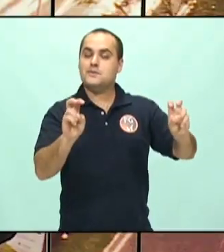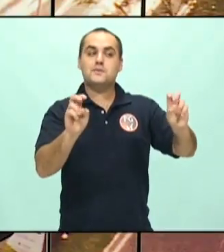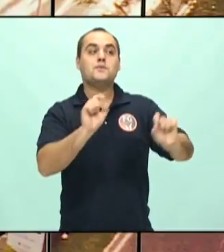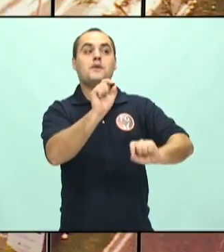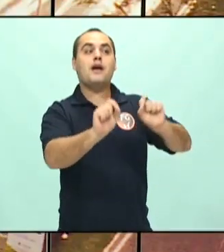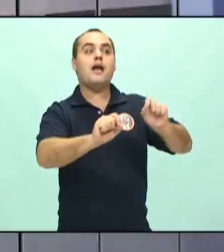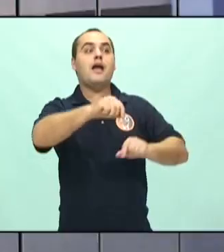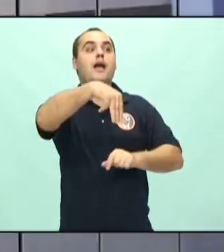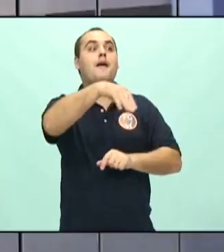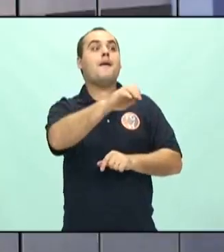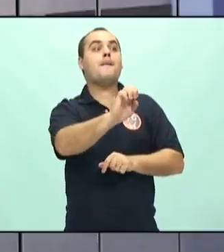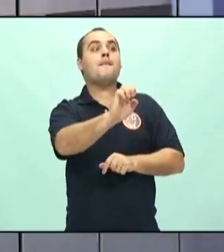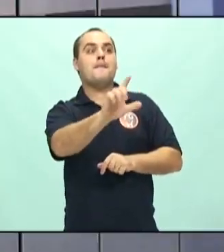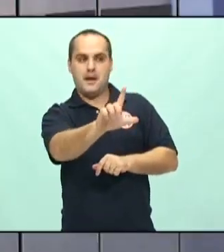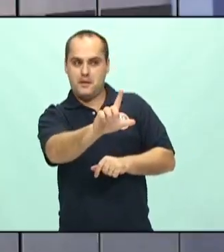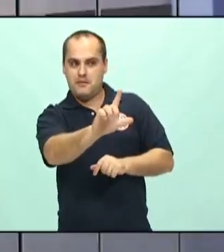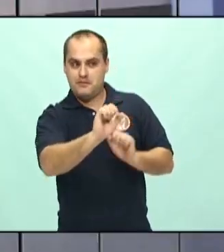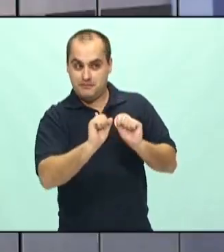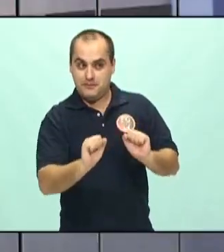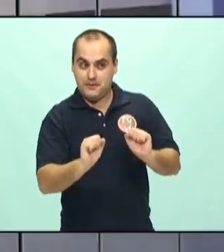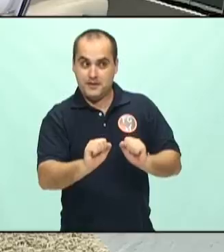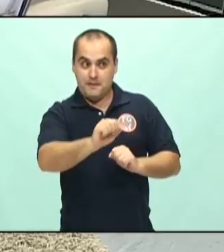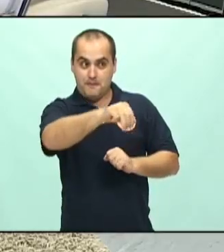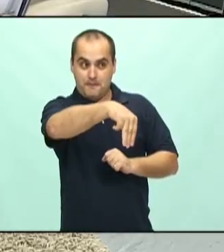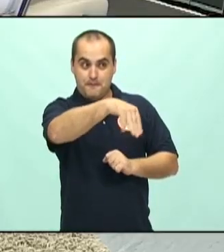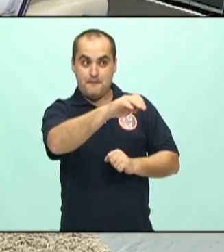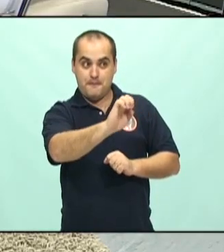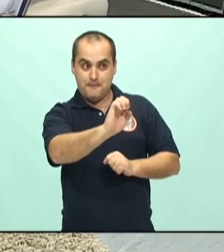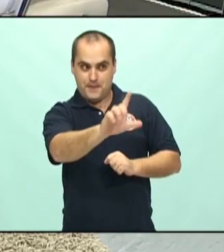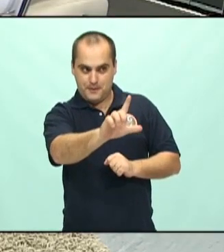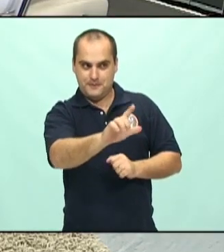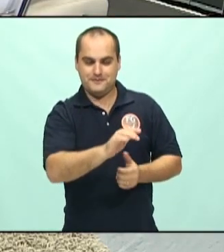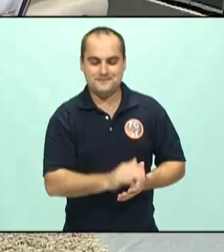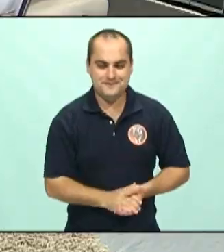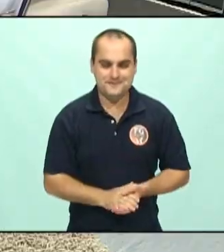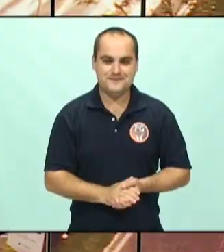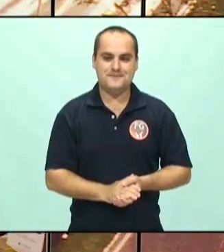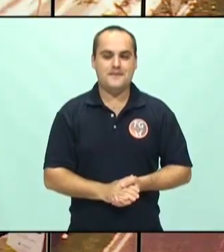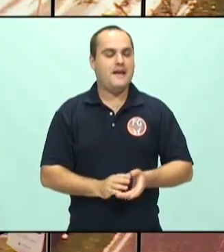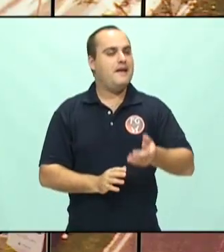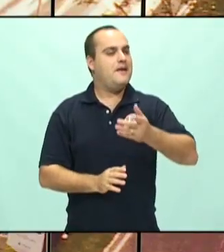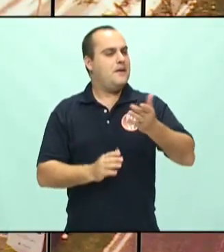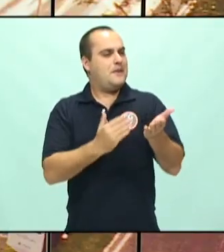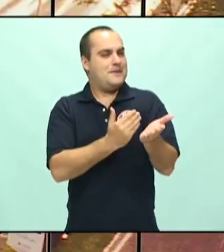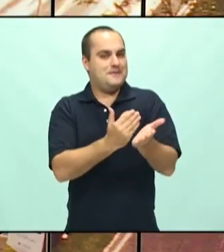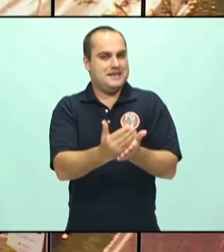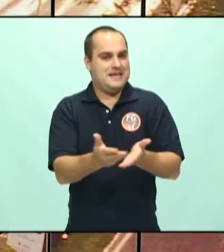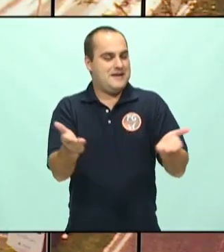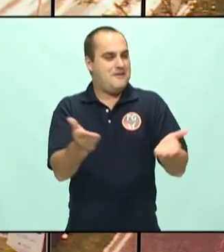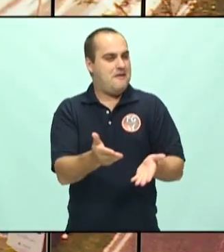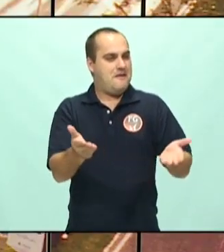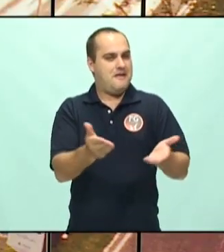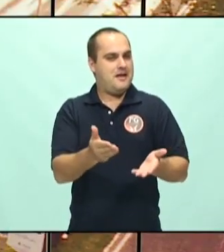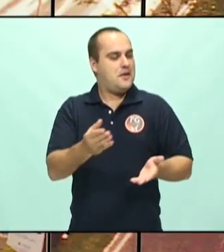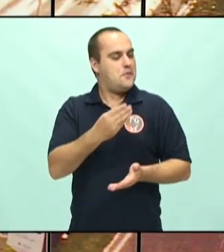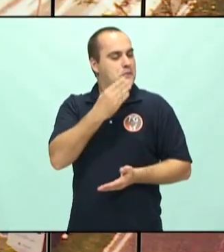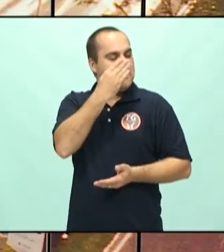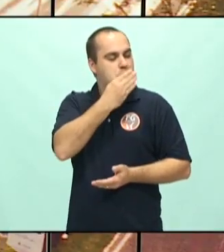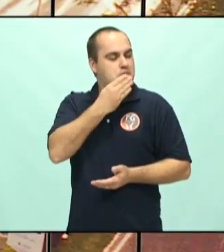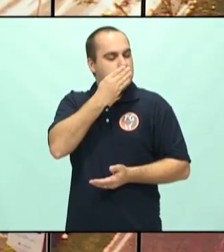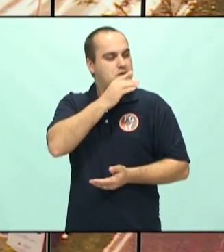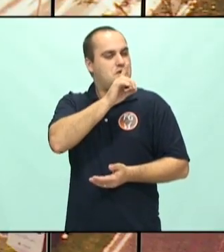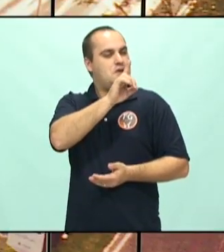seja pode-se começar o problema dos anos porque na edição